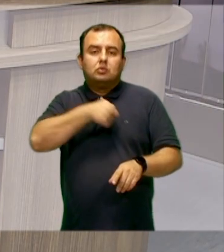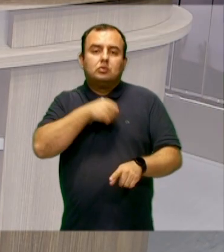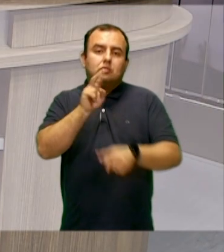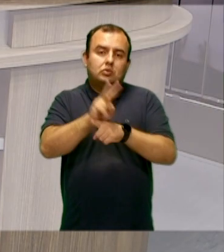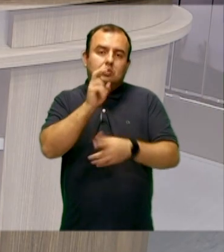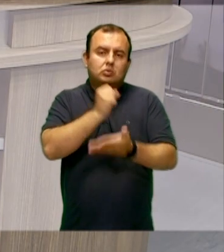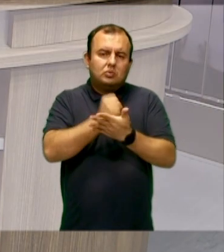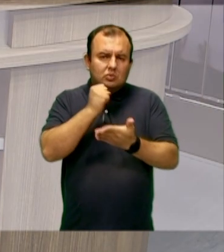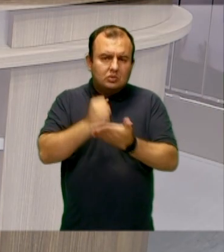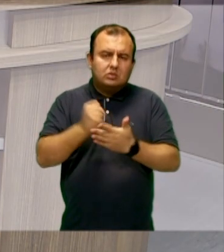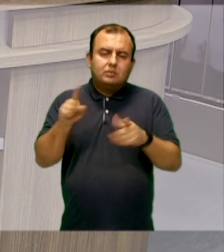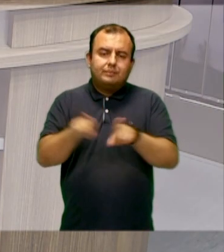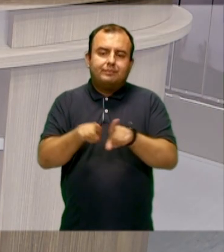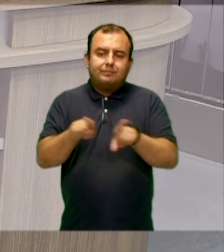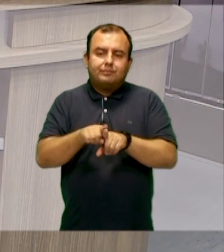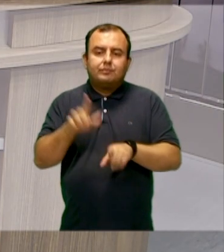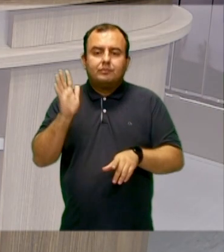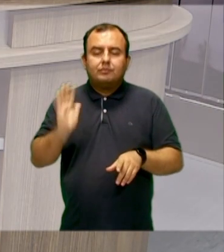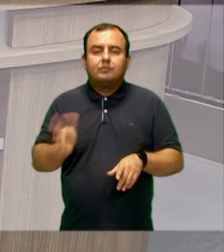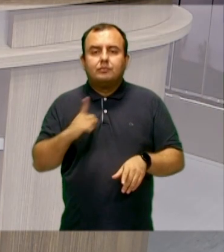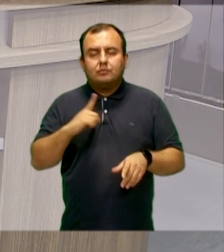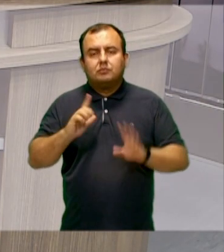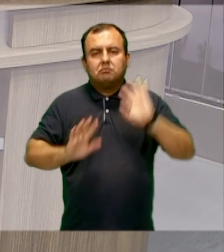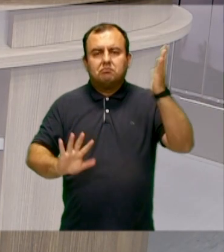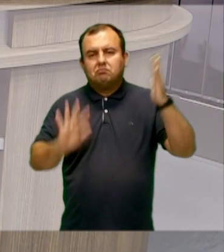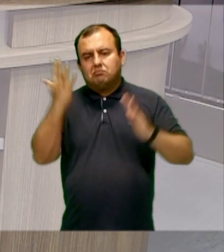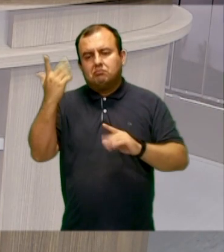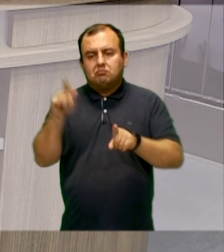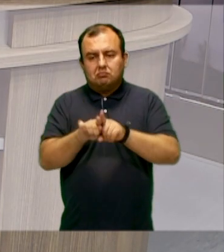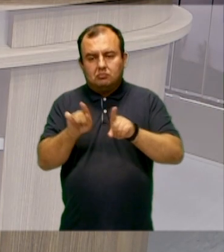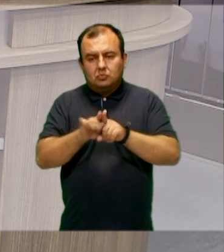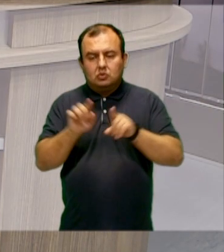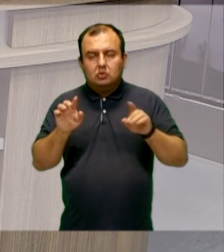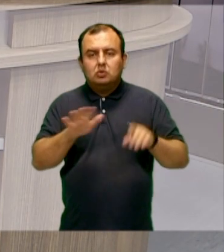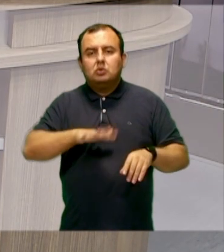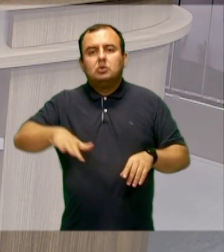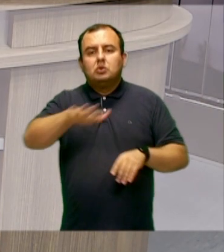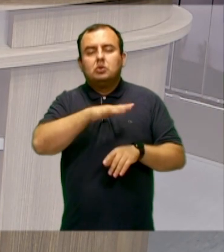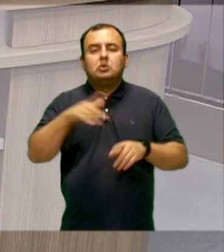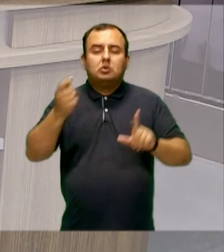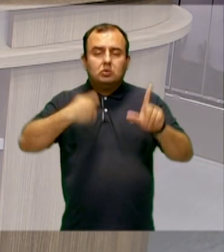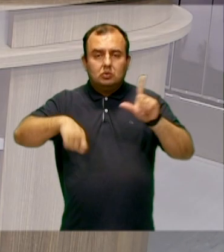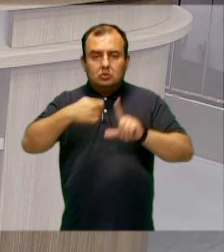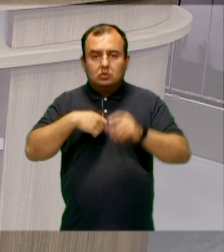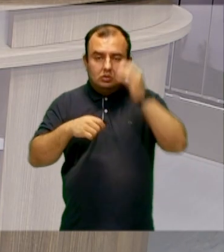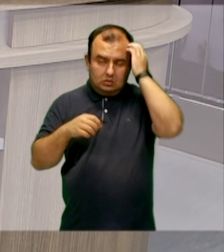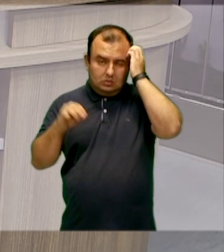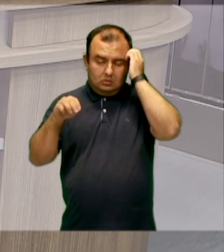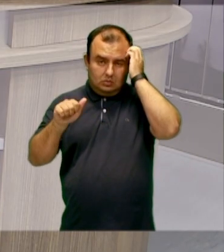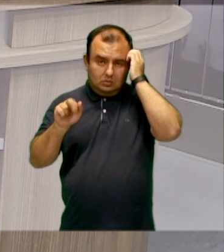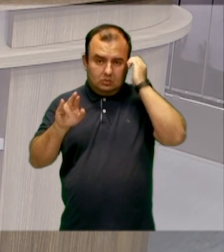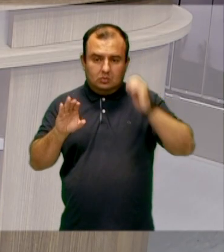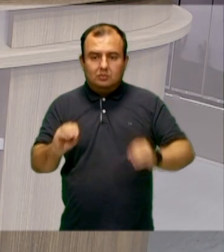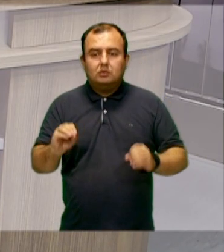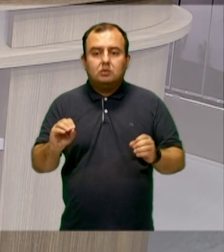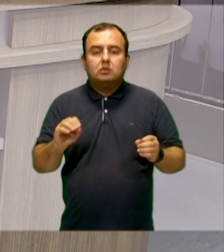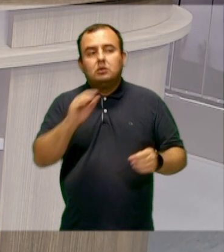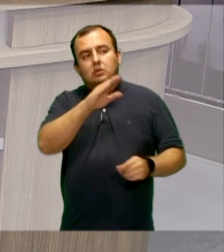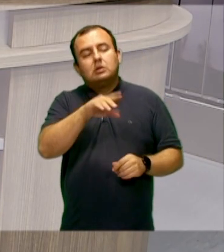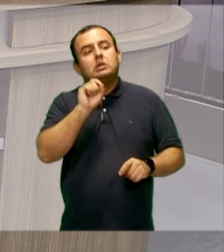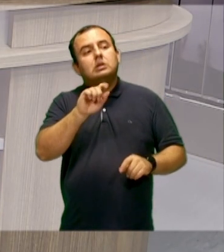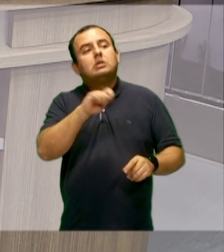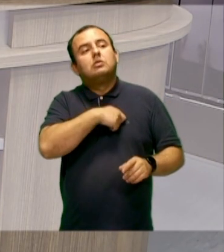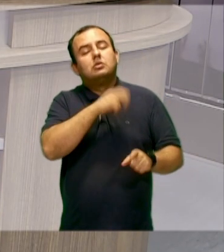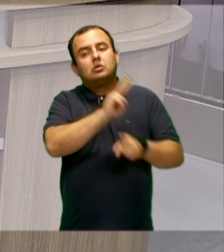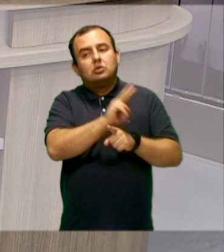contrato, mas já tive situações por exemplo, nosso diretor de logística, o Márcio, então, às vezes, quando eu vejo alguma situação, eu digo, Márcio, quem que é o fiscal